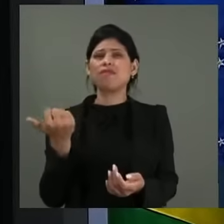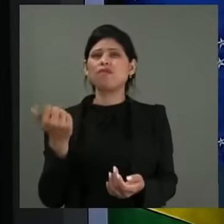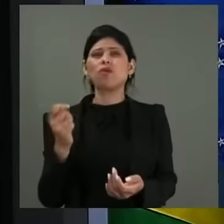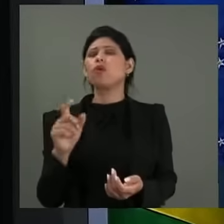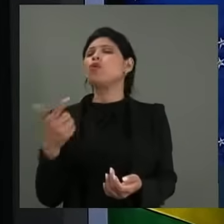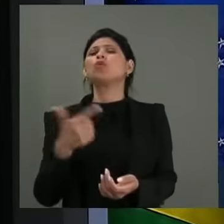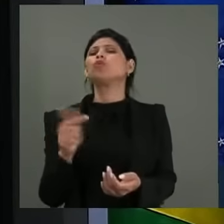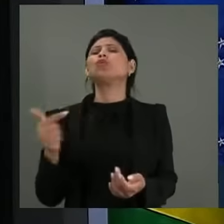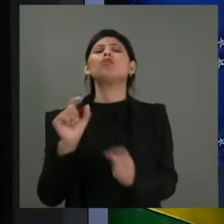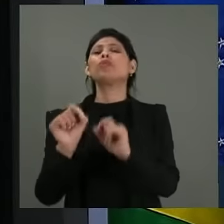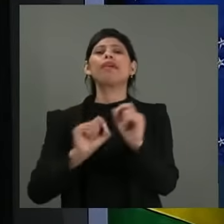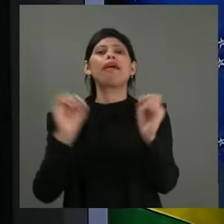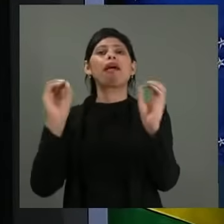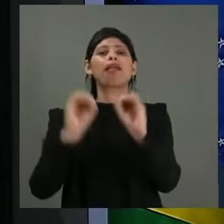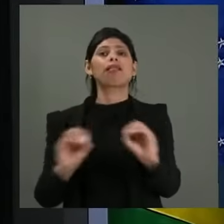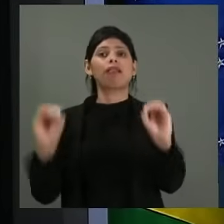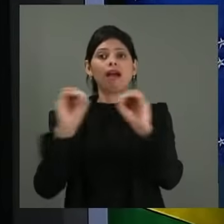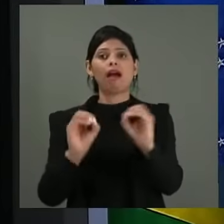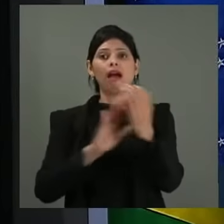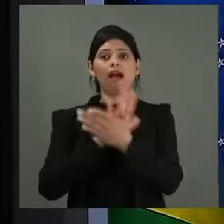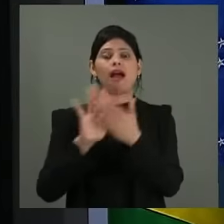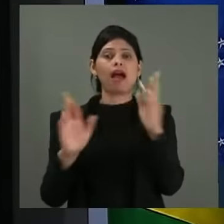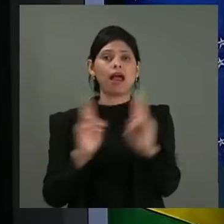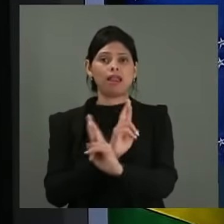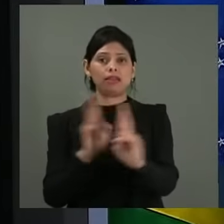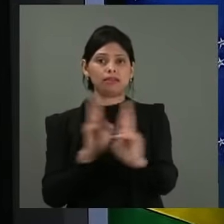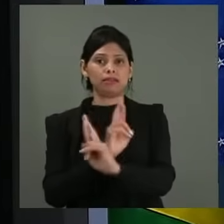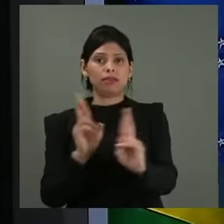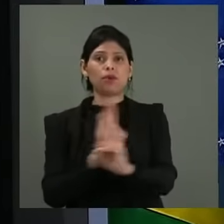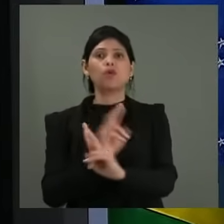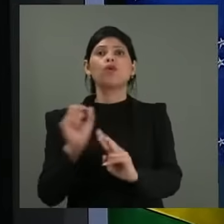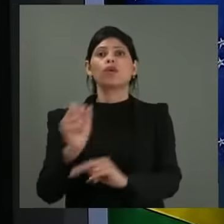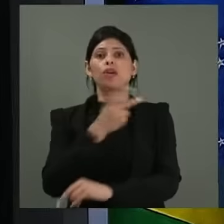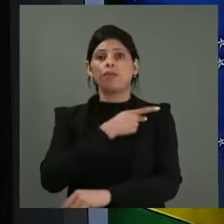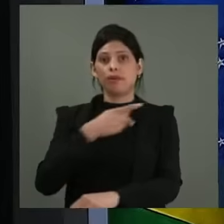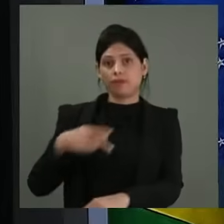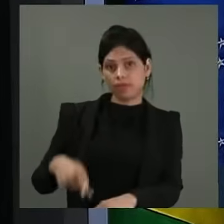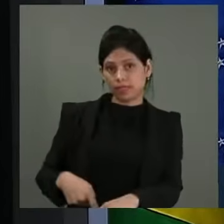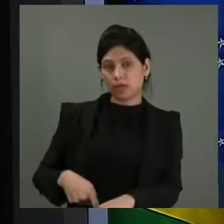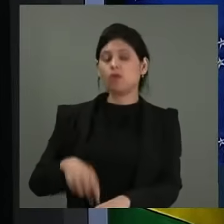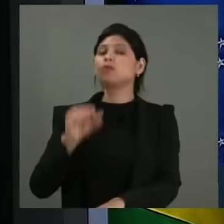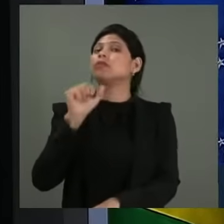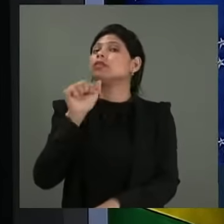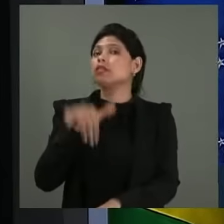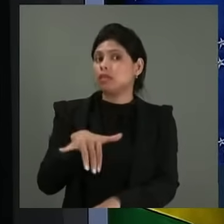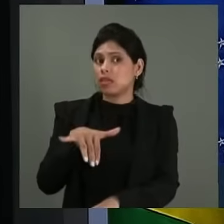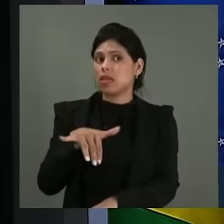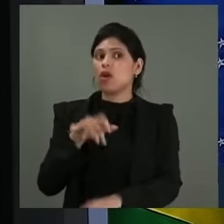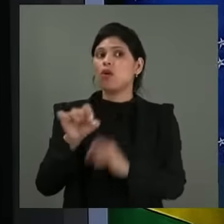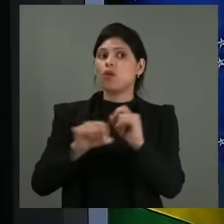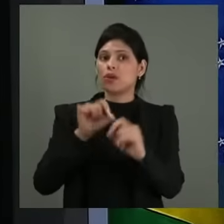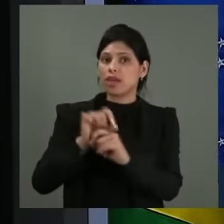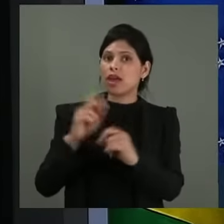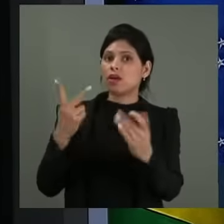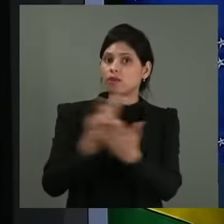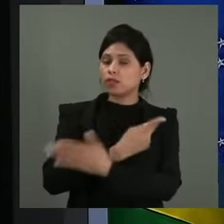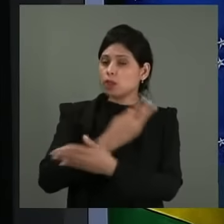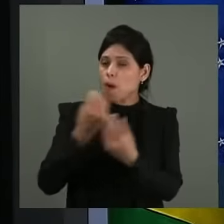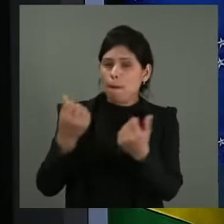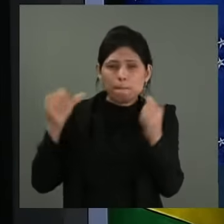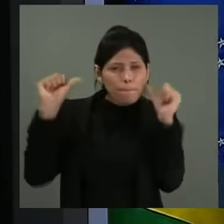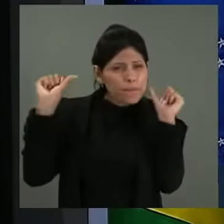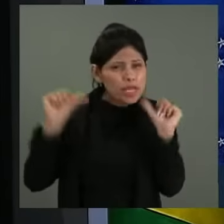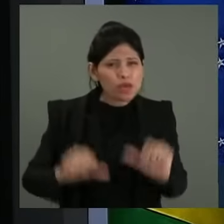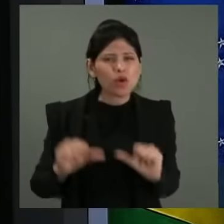tem relação com o semipresidencialismo, mas sim com a consolidação da pior de todas as